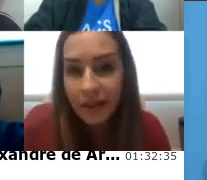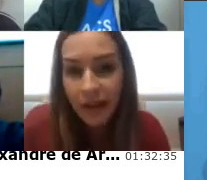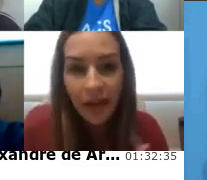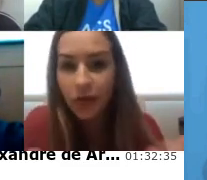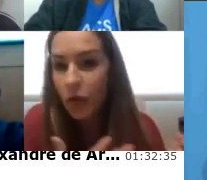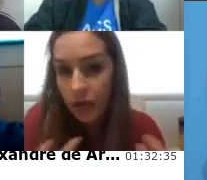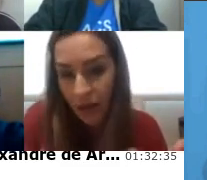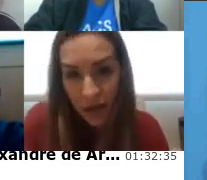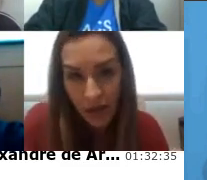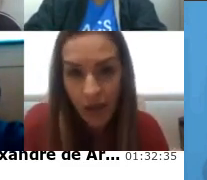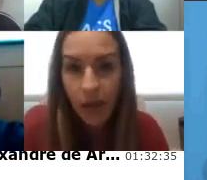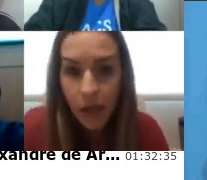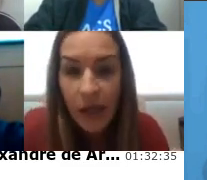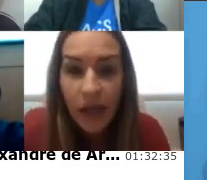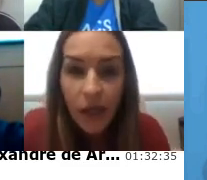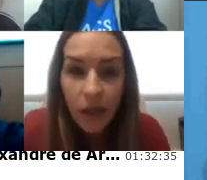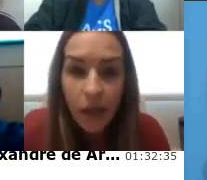noite como eu citei à noite